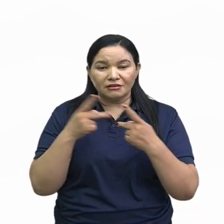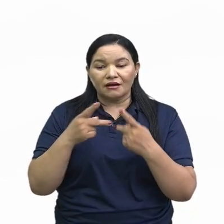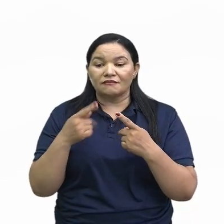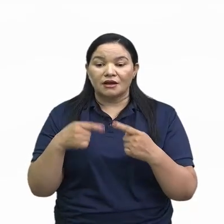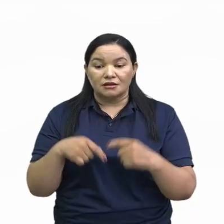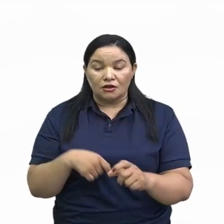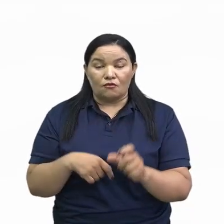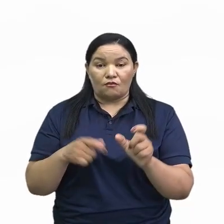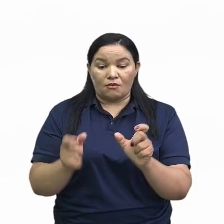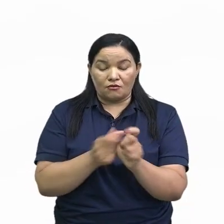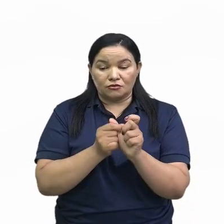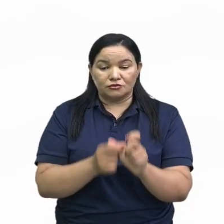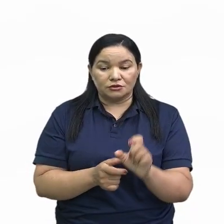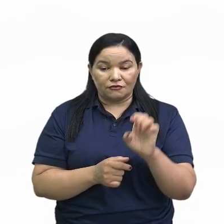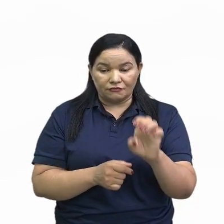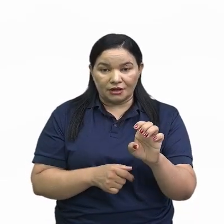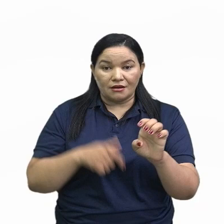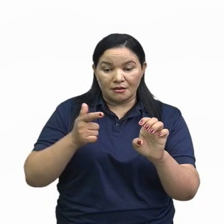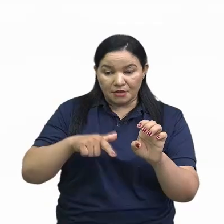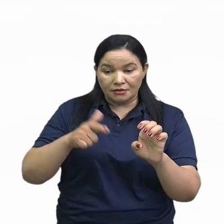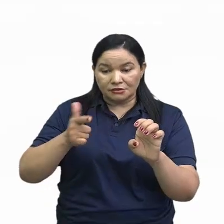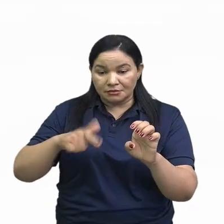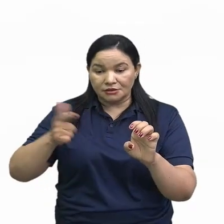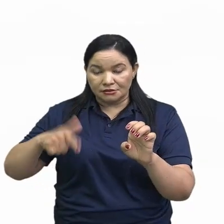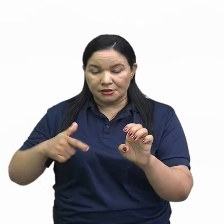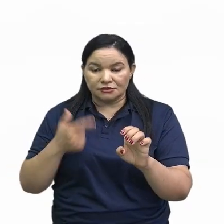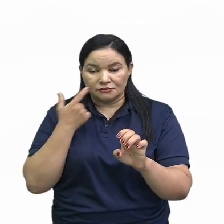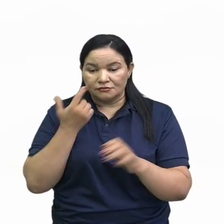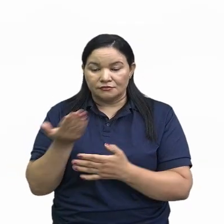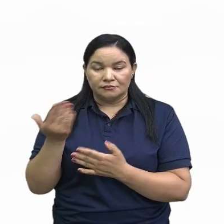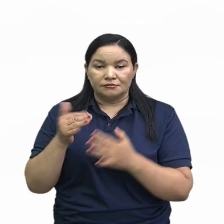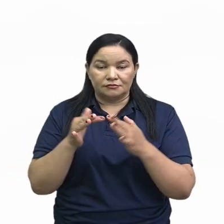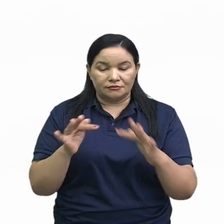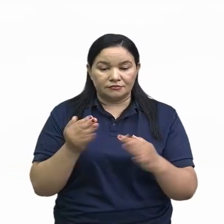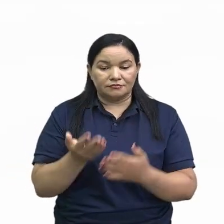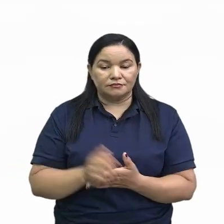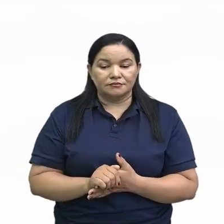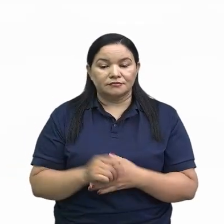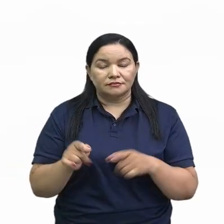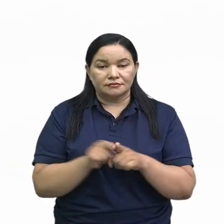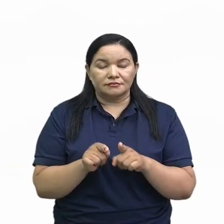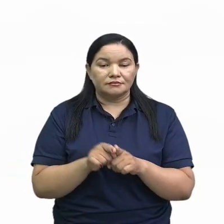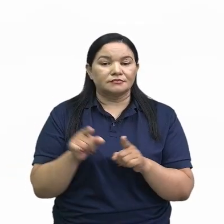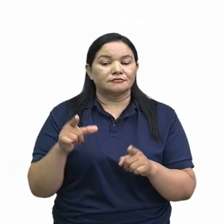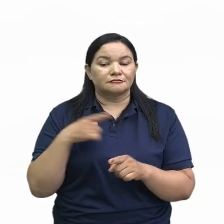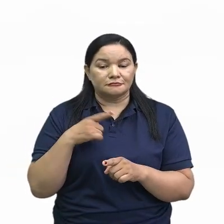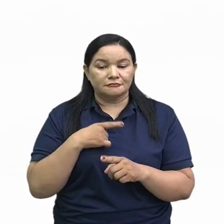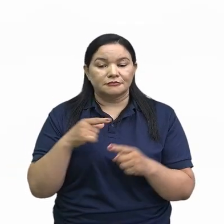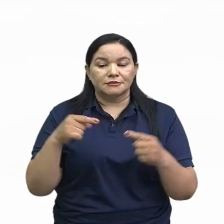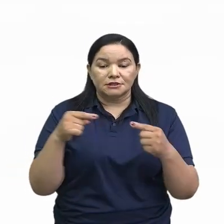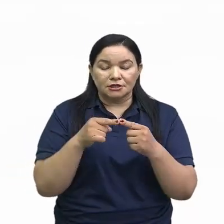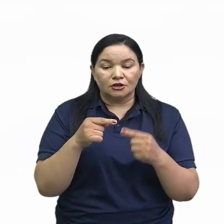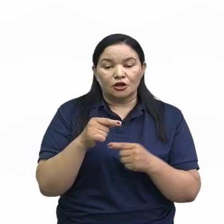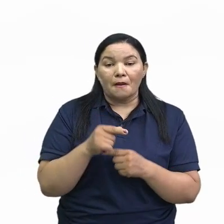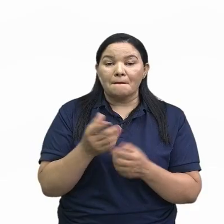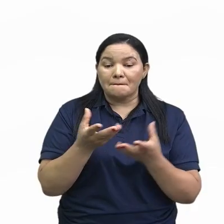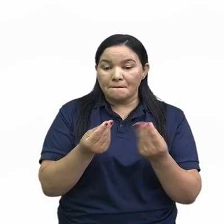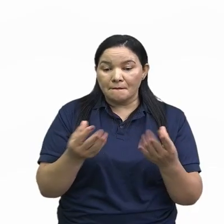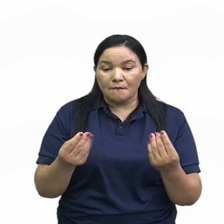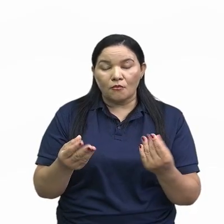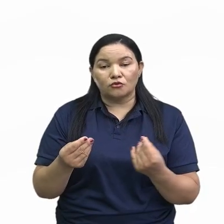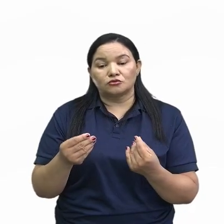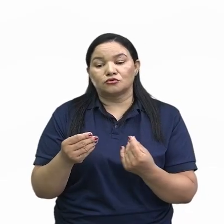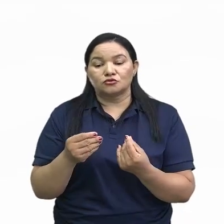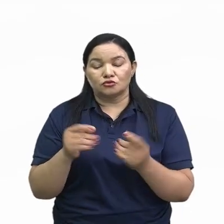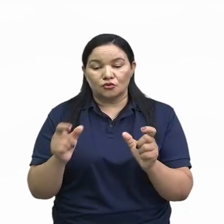uma conjunção coordenativa que se repete nesses enunciados. Então, nós temos polissíndetos, ou seja,